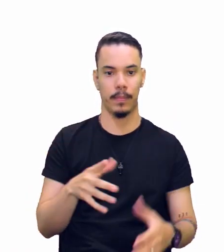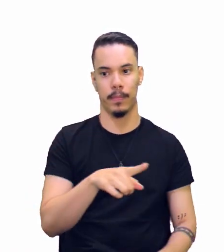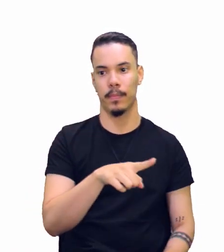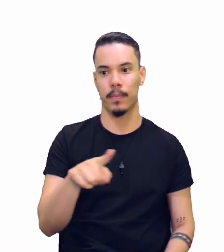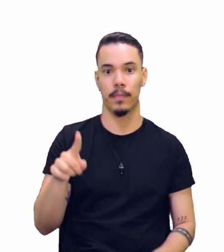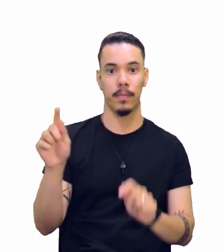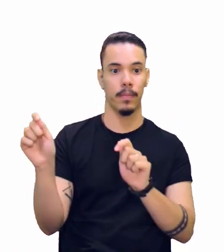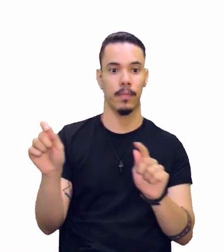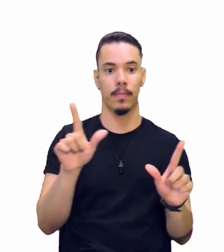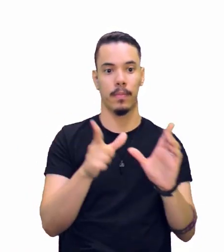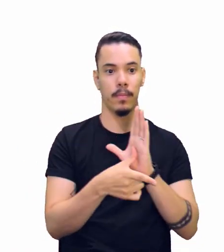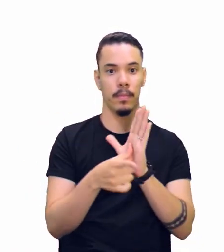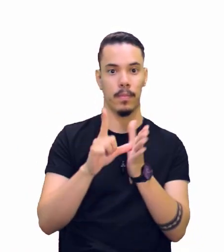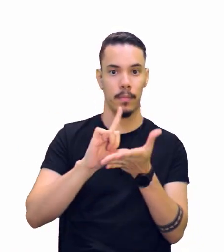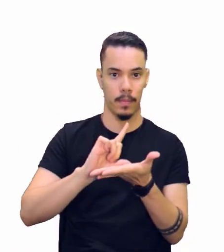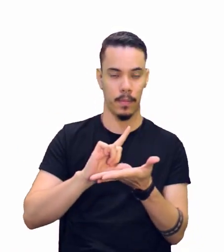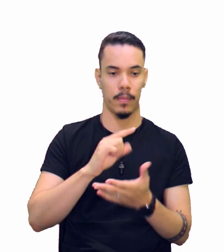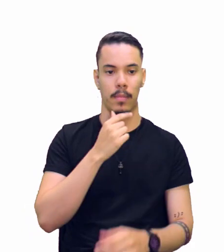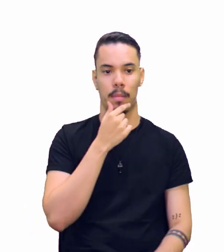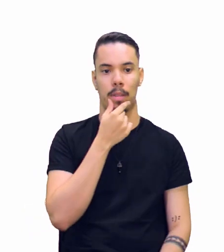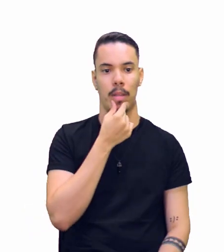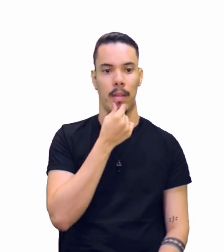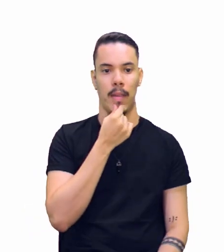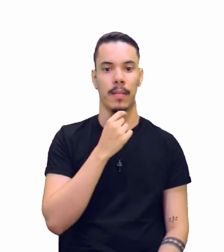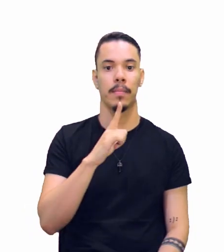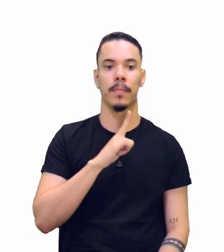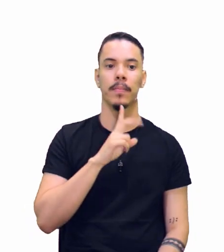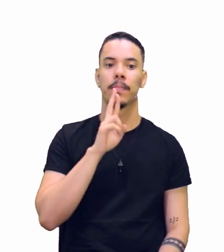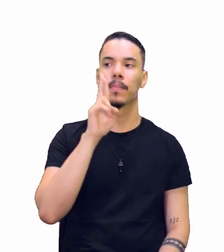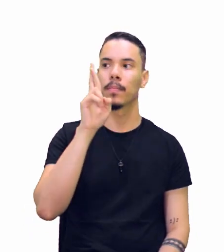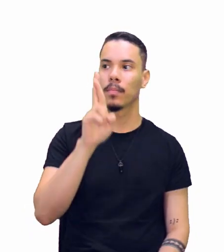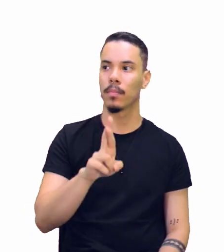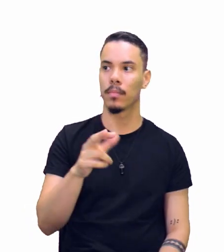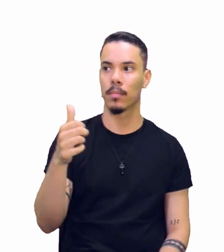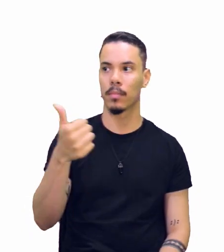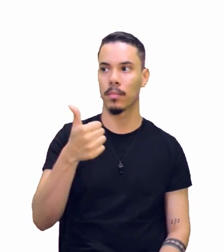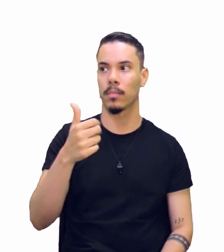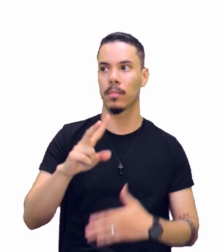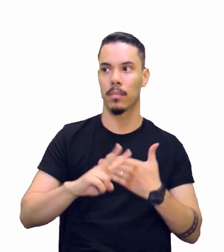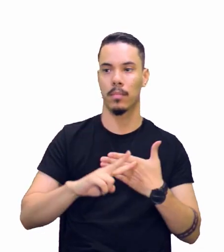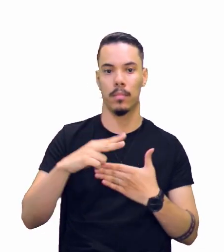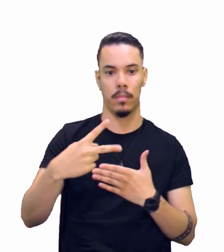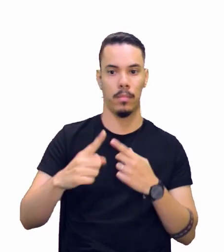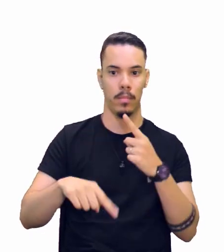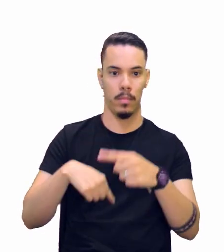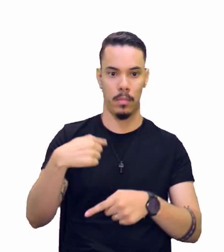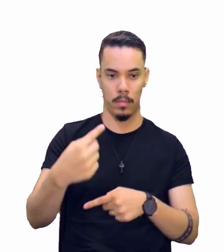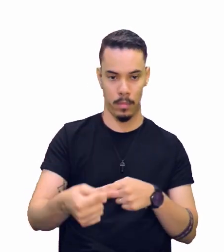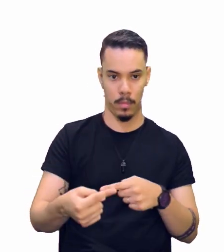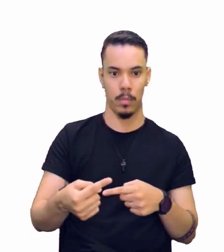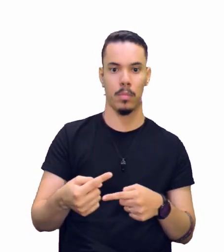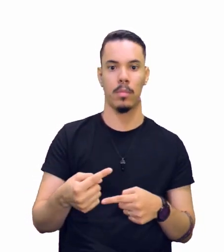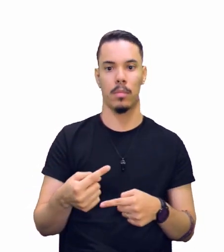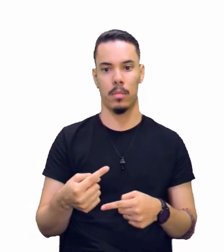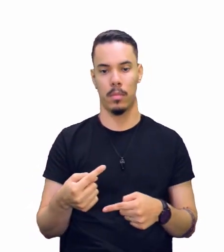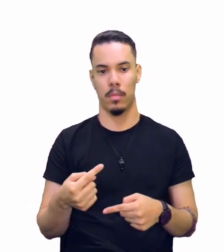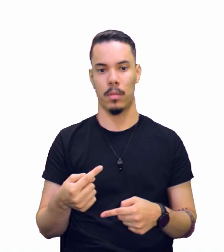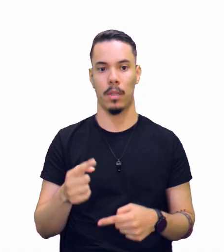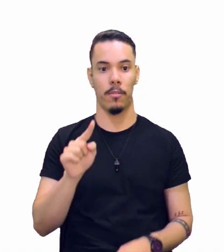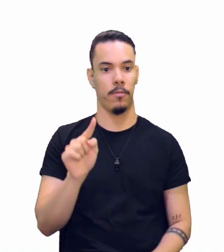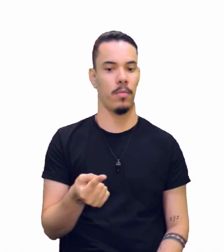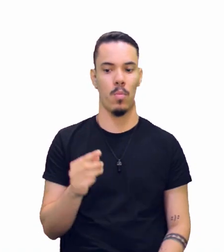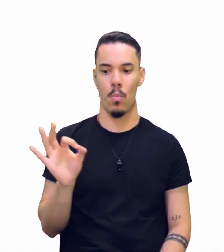outro slide, bem anteriormente, onde você tem o resultado primeiro e a condição logo em seguida e nenhum comma aqui,